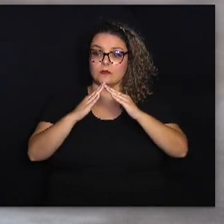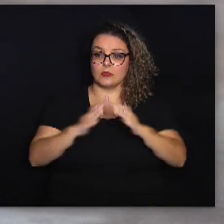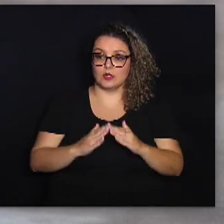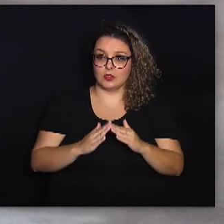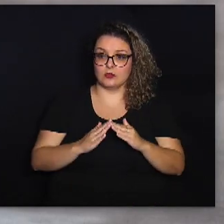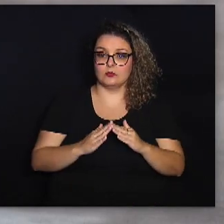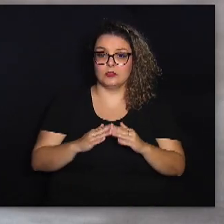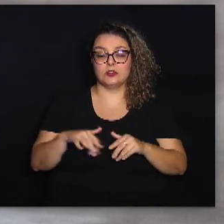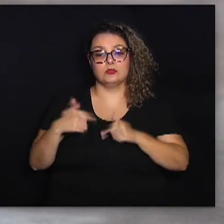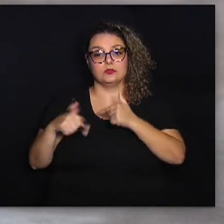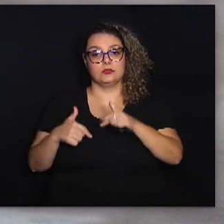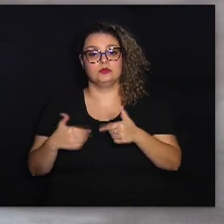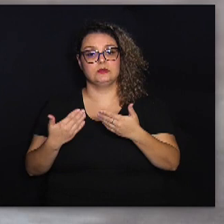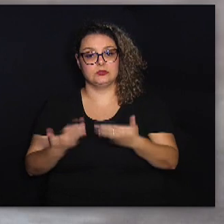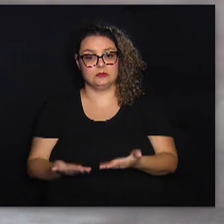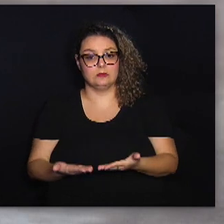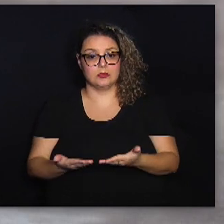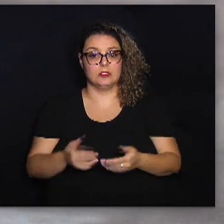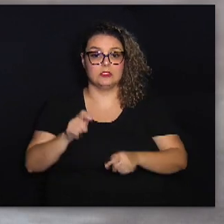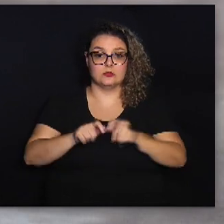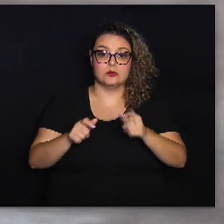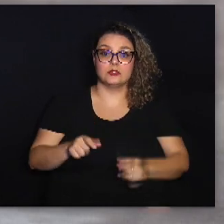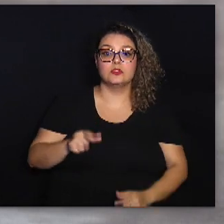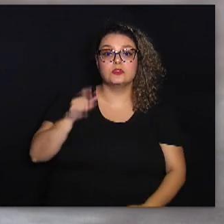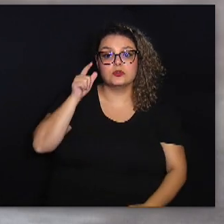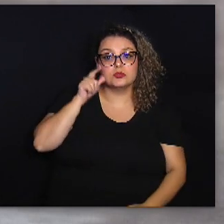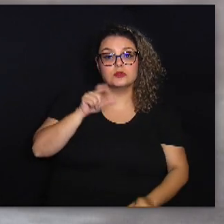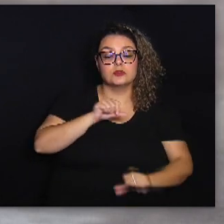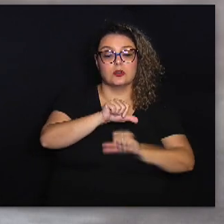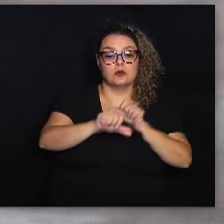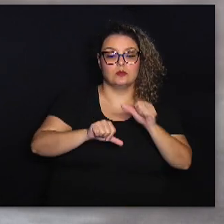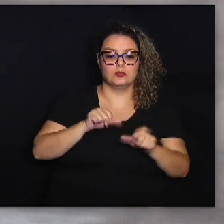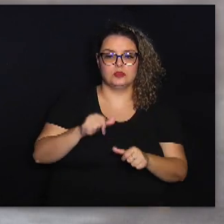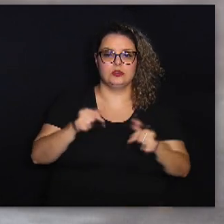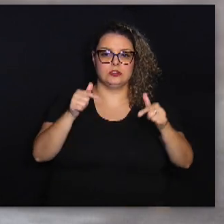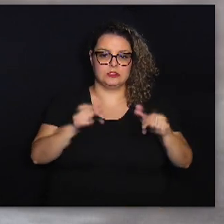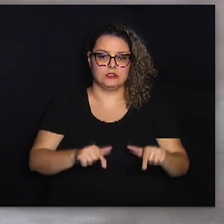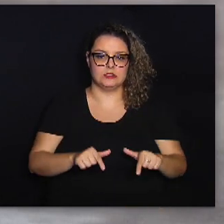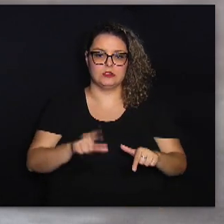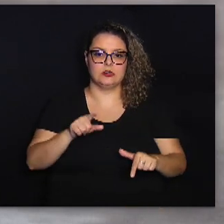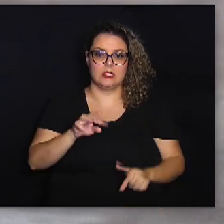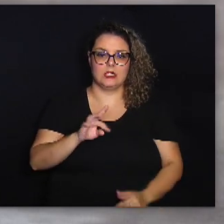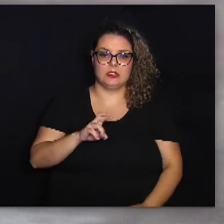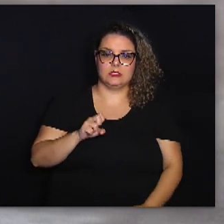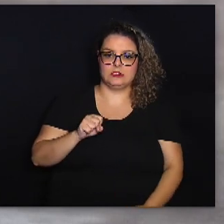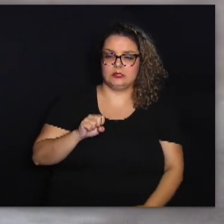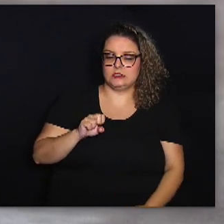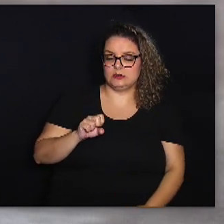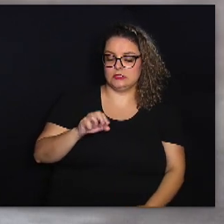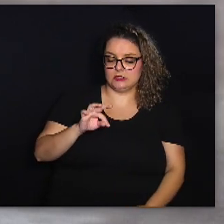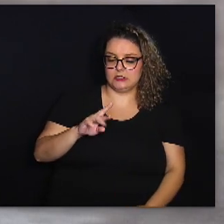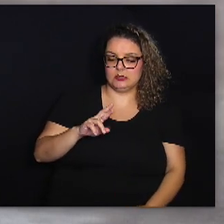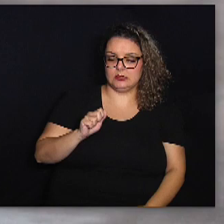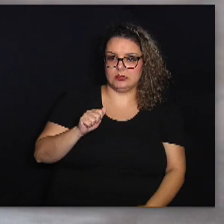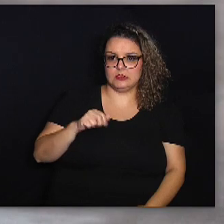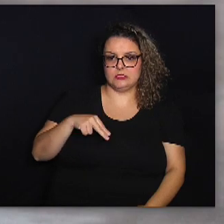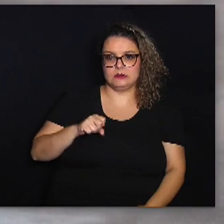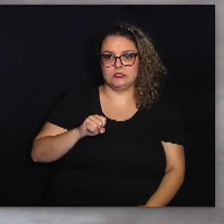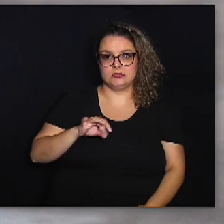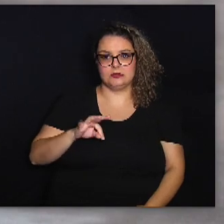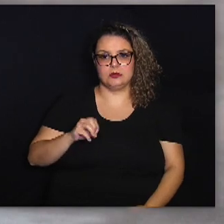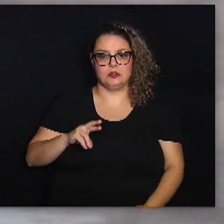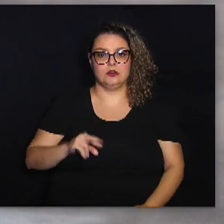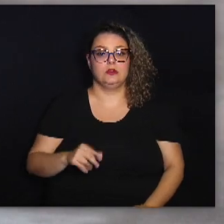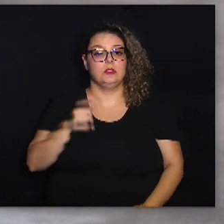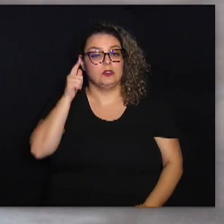com esse trabalho, muitas vezes as pessoas conseguem sair, né, desse espaço que é transitório e conseguir sim aí alugar o seu próprio espaço, com